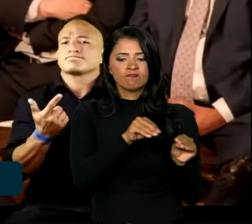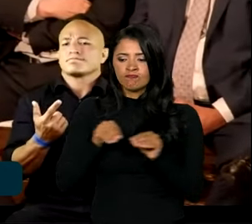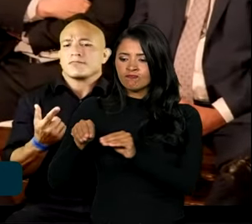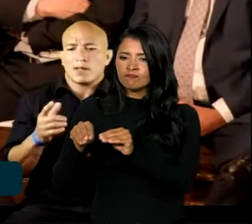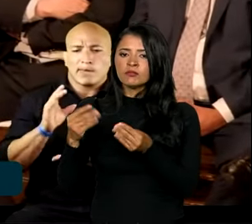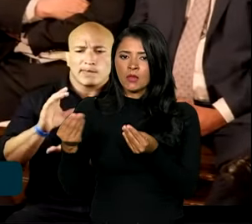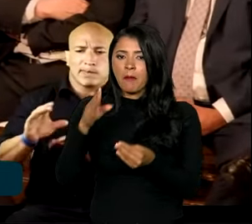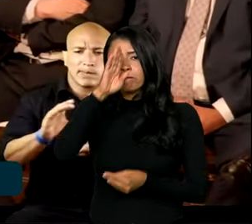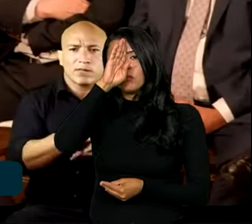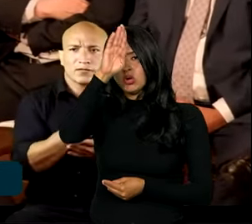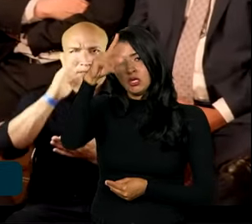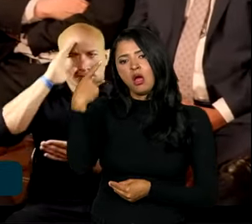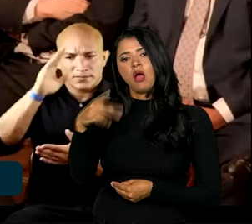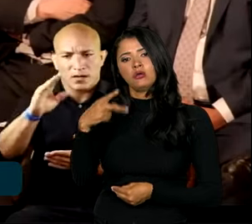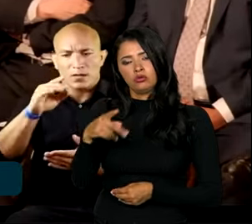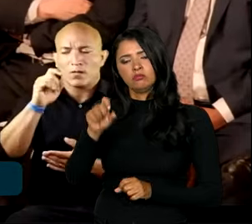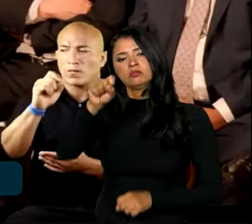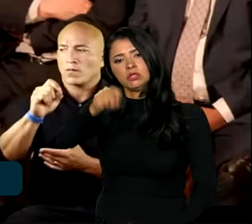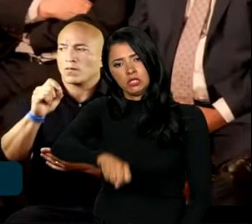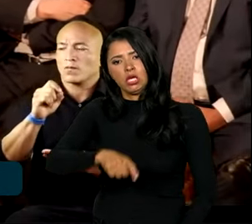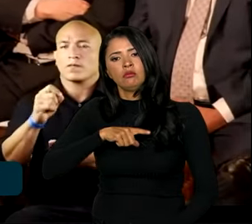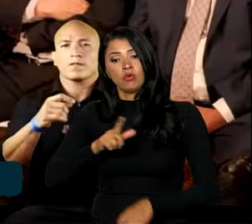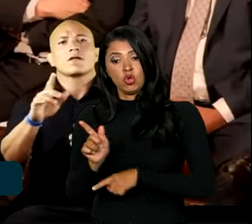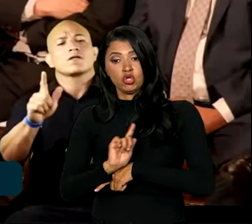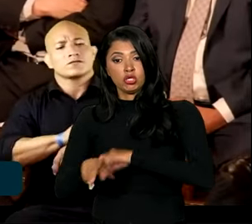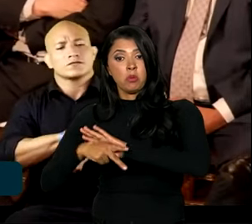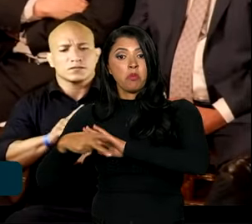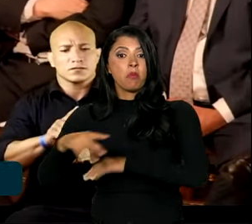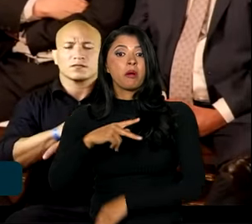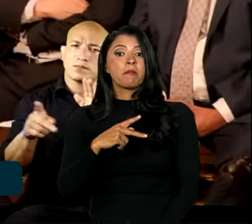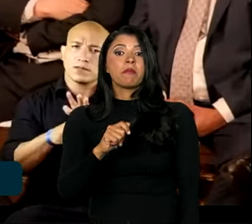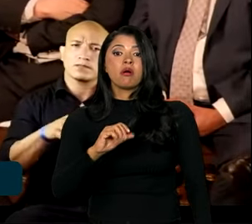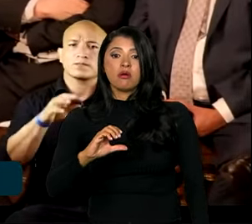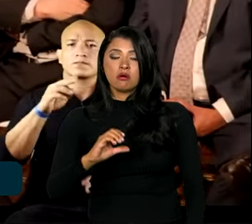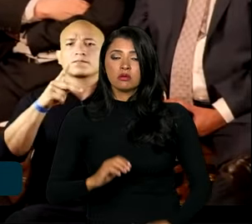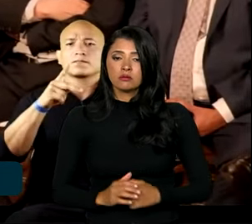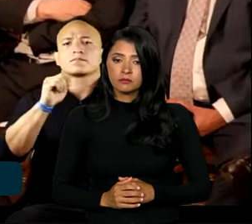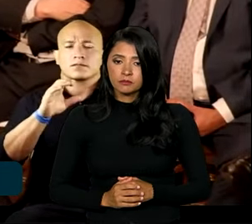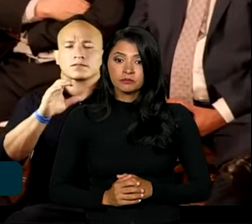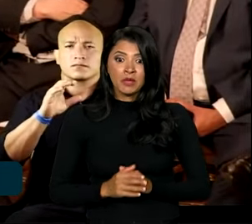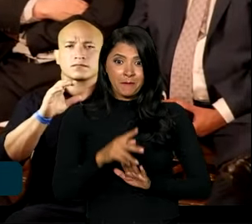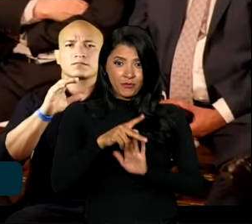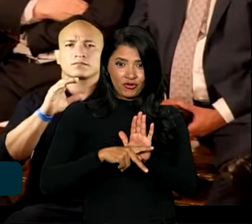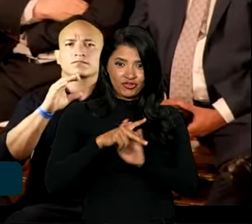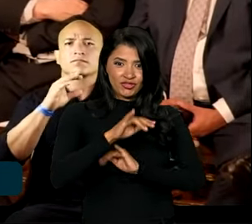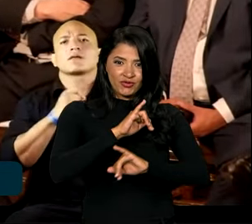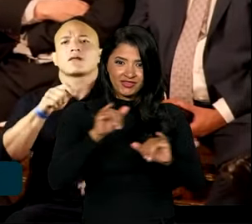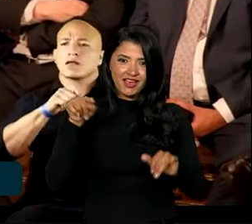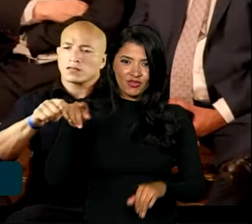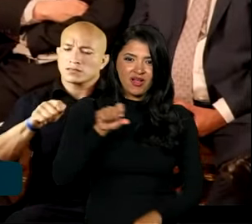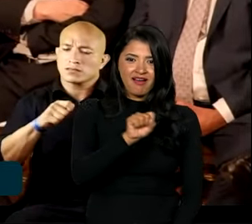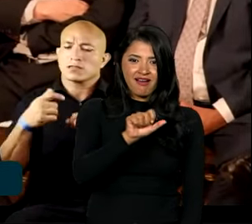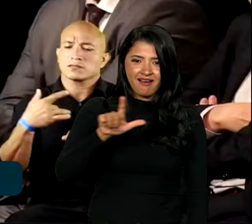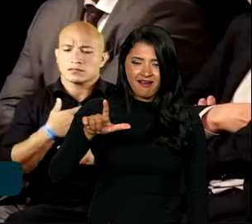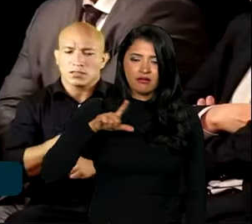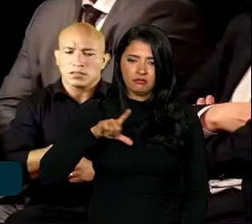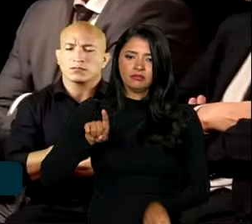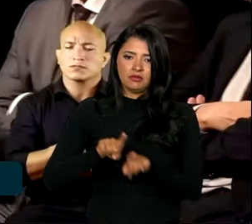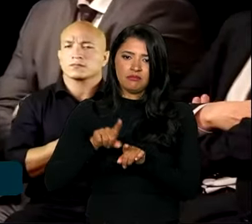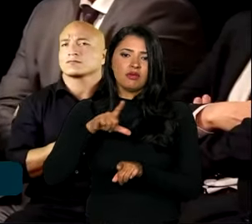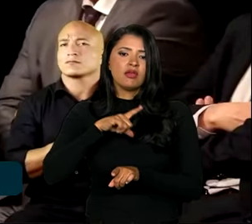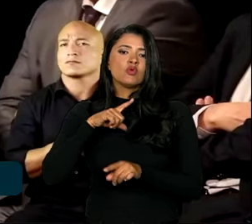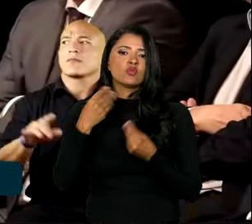com prioridade com a gestão do PAC. O projeto anunciado em São Luís contempla também